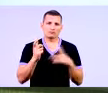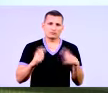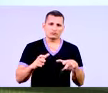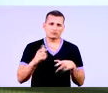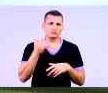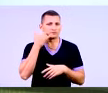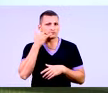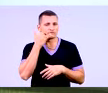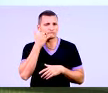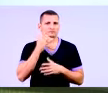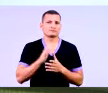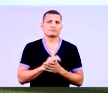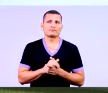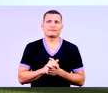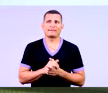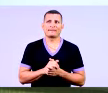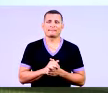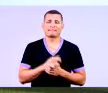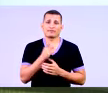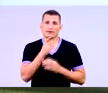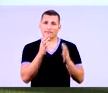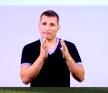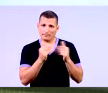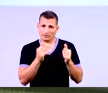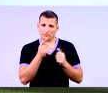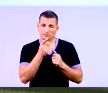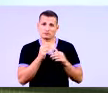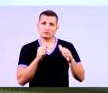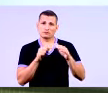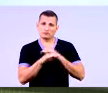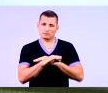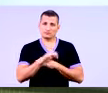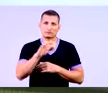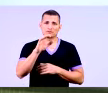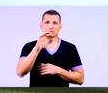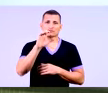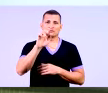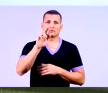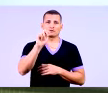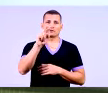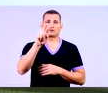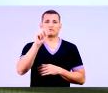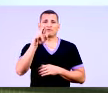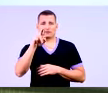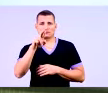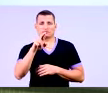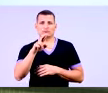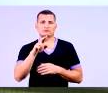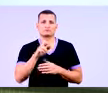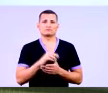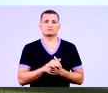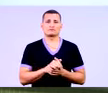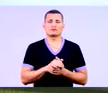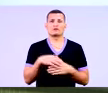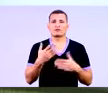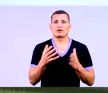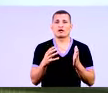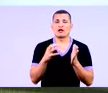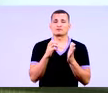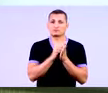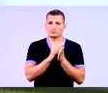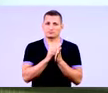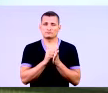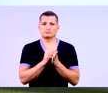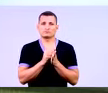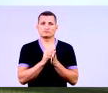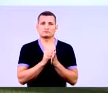e tal e ele pede para você gravar registrar esse cadastro aqui o ato de cadastrar nada mais